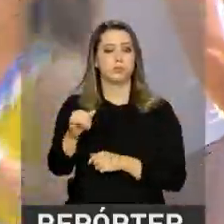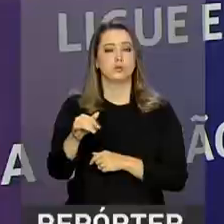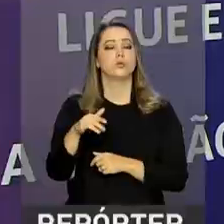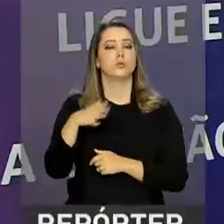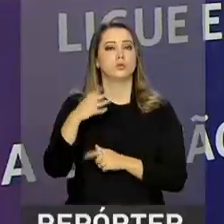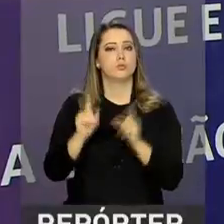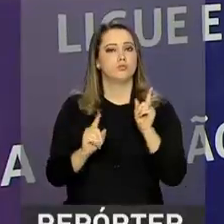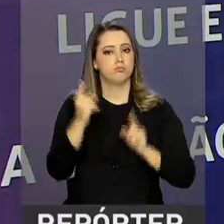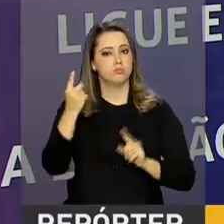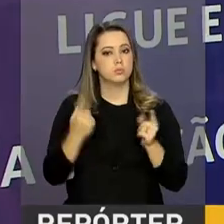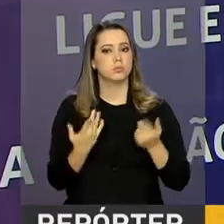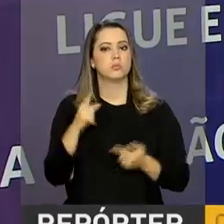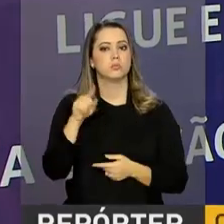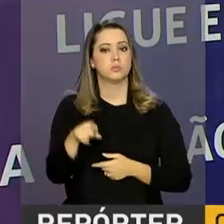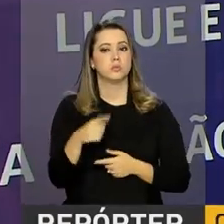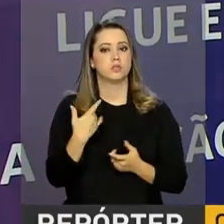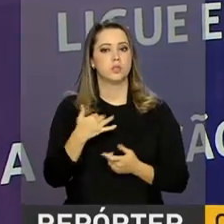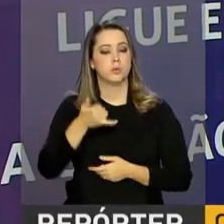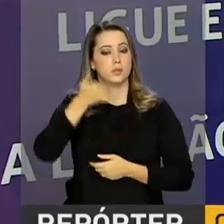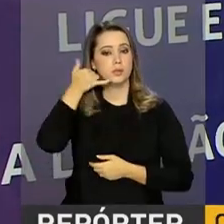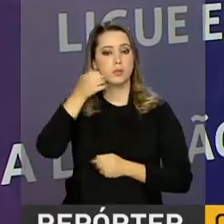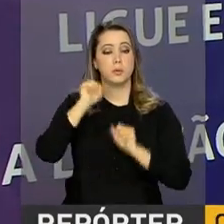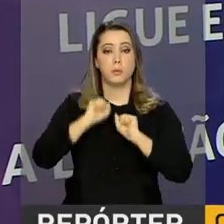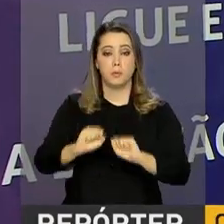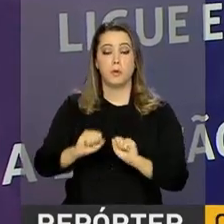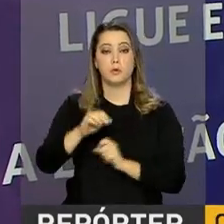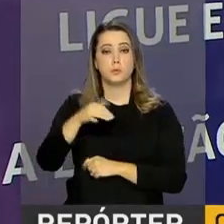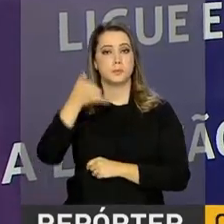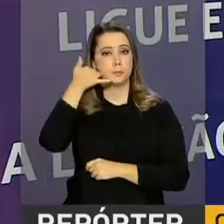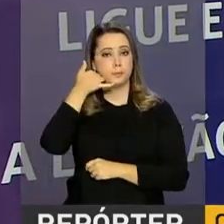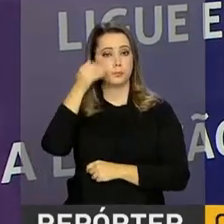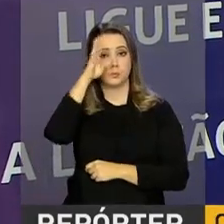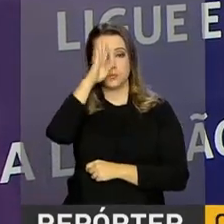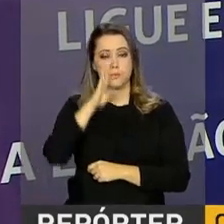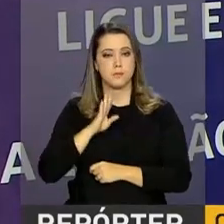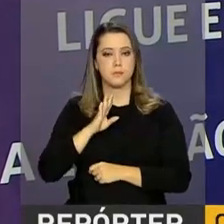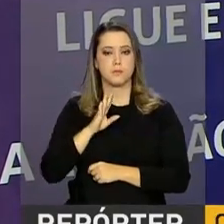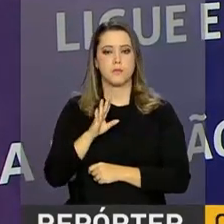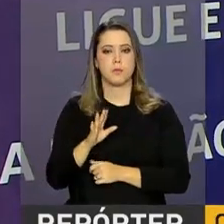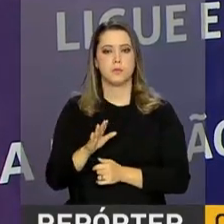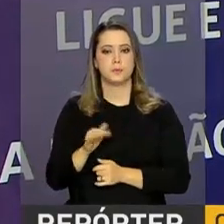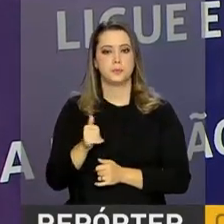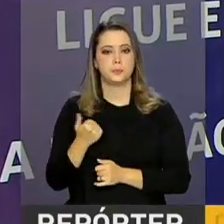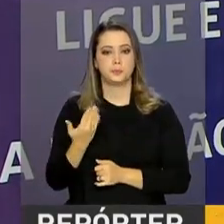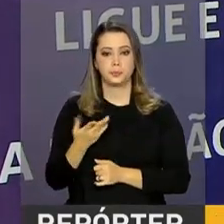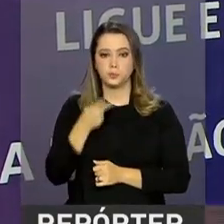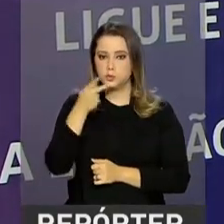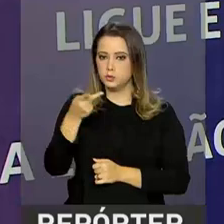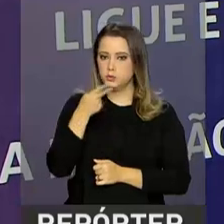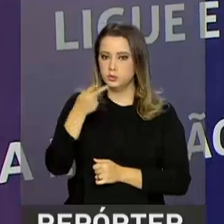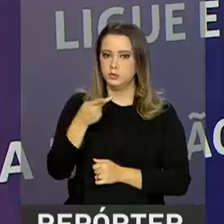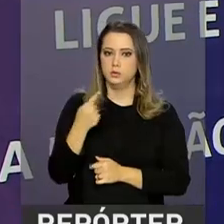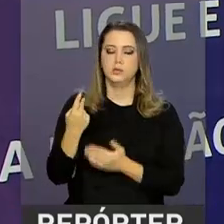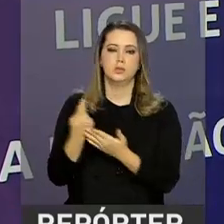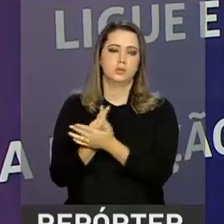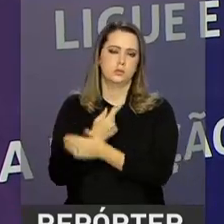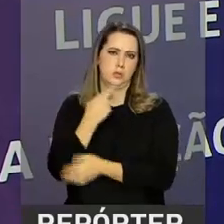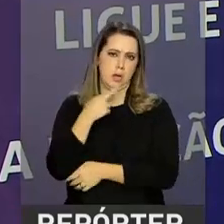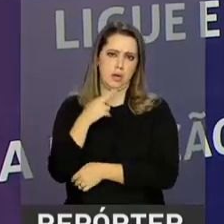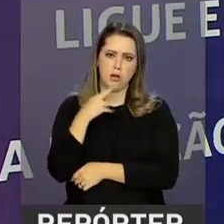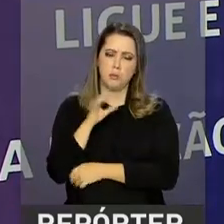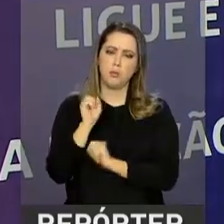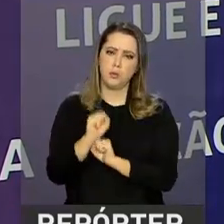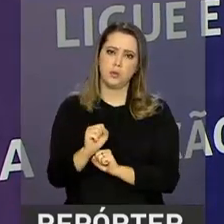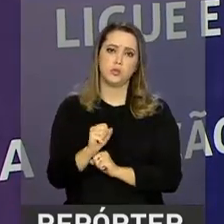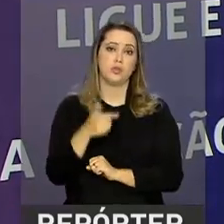folia. É um canal onde elas podem ligar gratuitamente e fazer a sua denúncia. Ele fica disponível